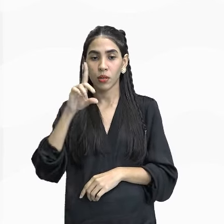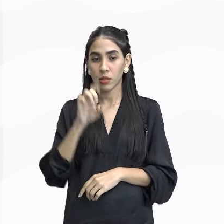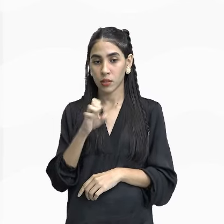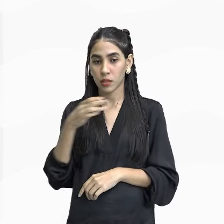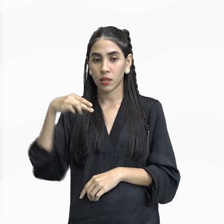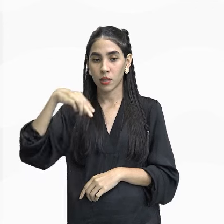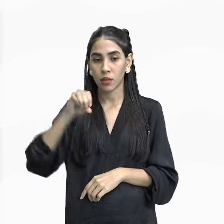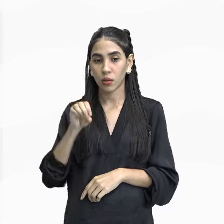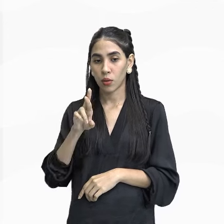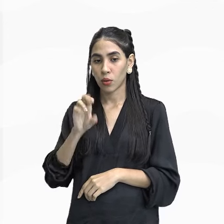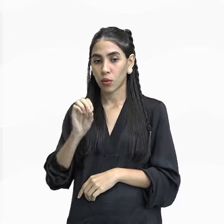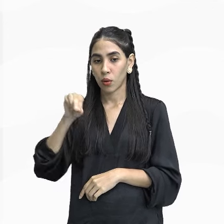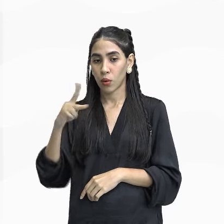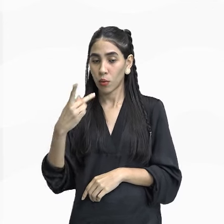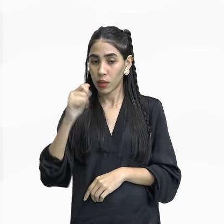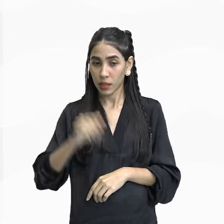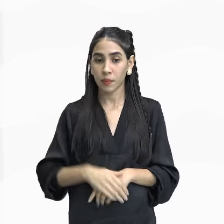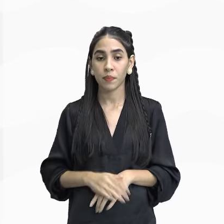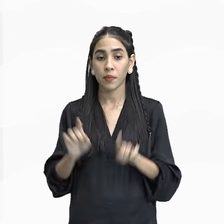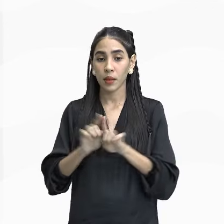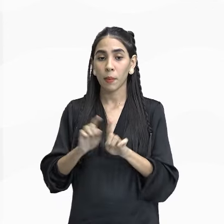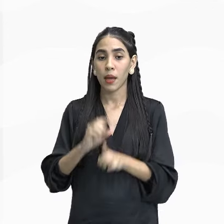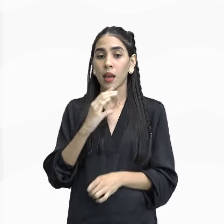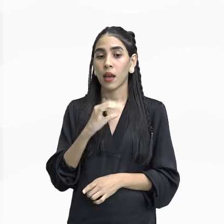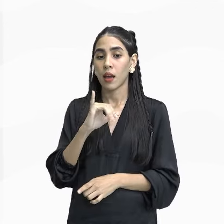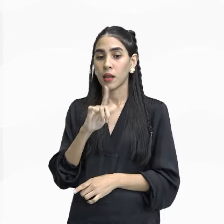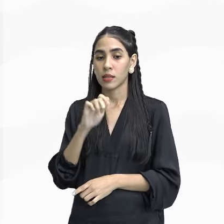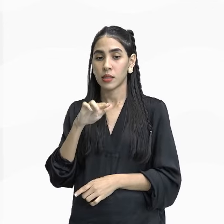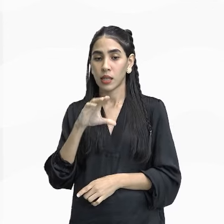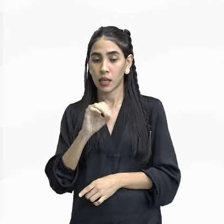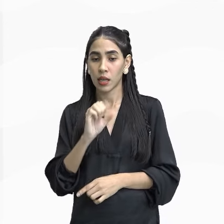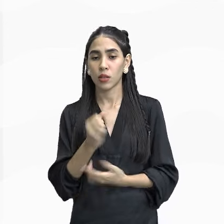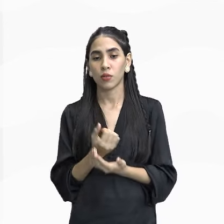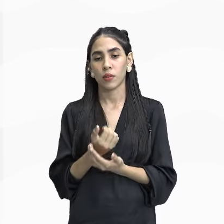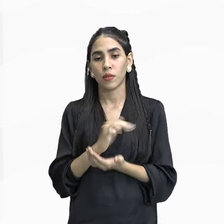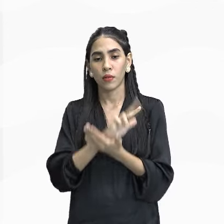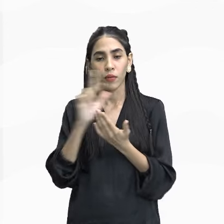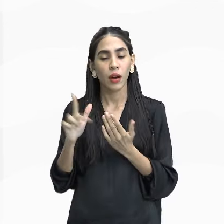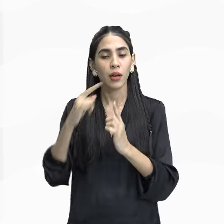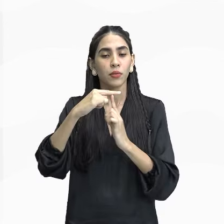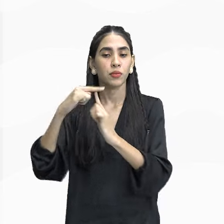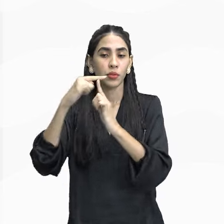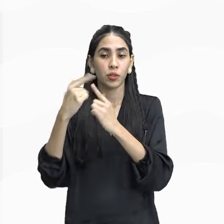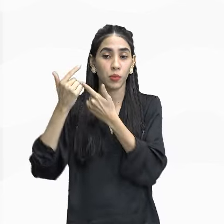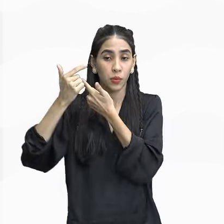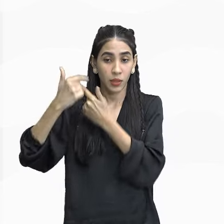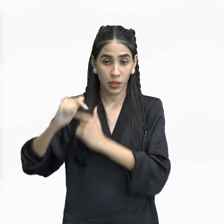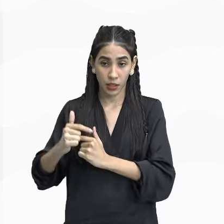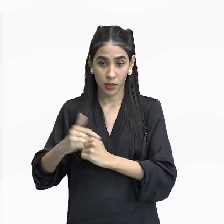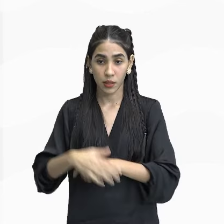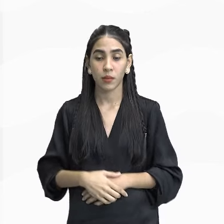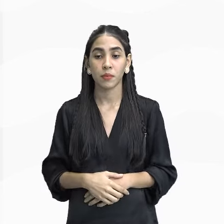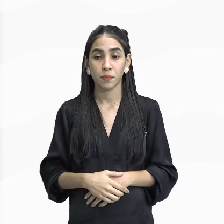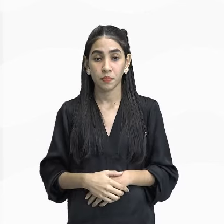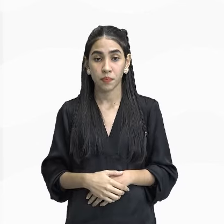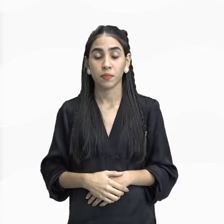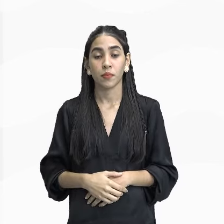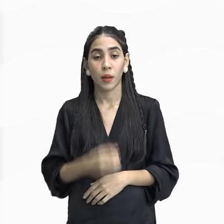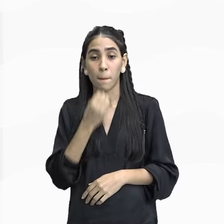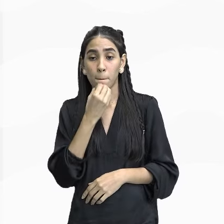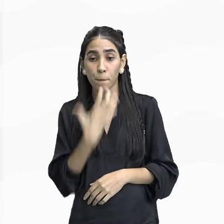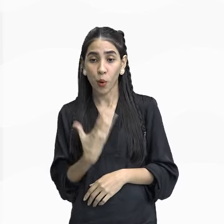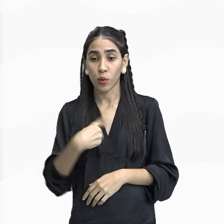localizado ali no Oceano Atlântico, os ciganos, entre outros tipos de tradições. É bom que entendamos